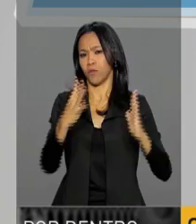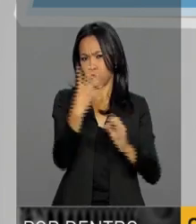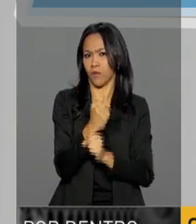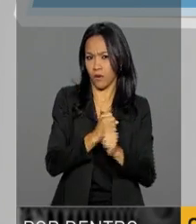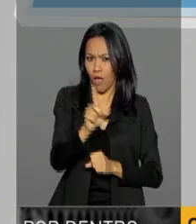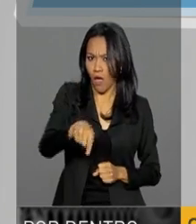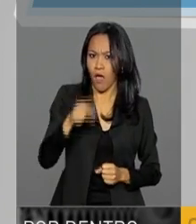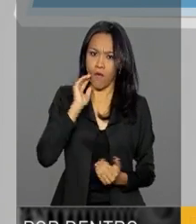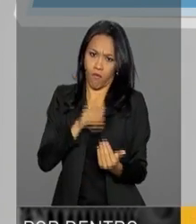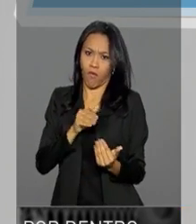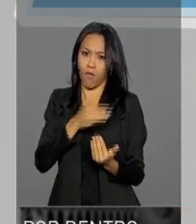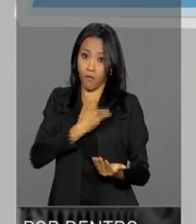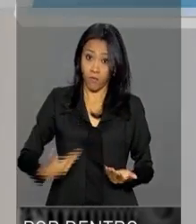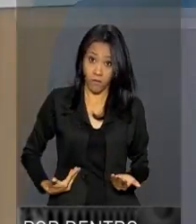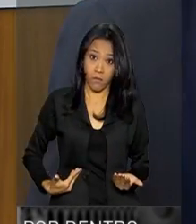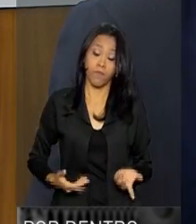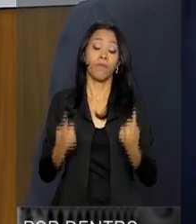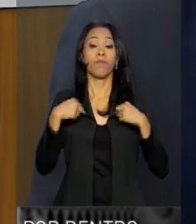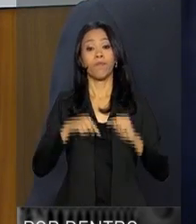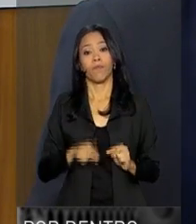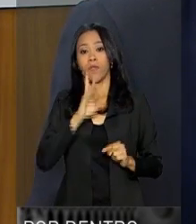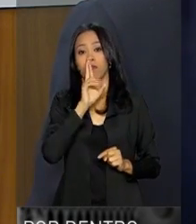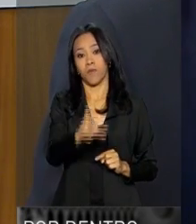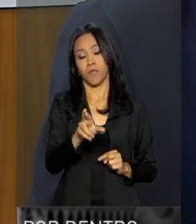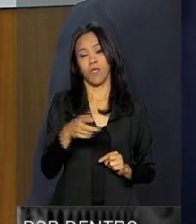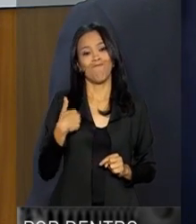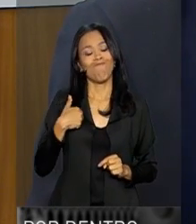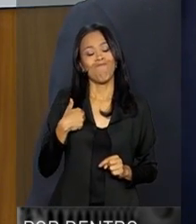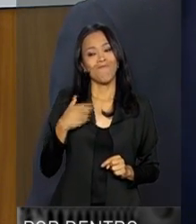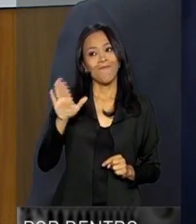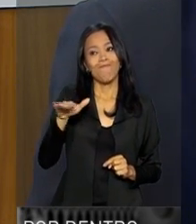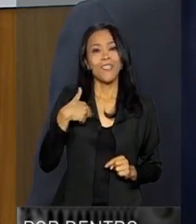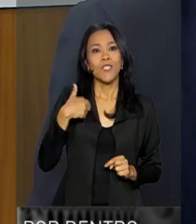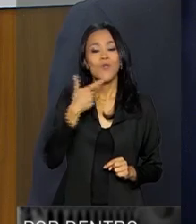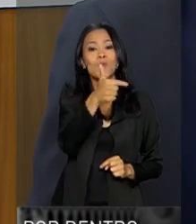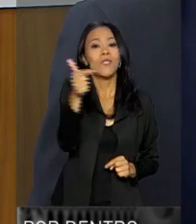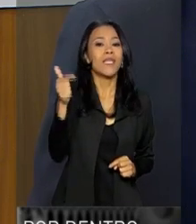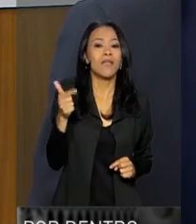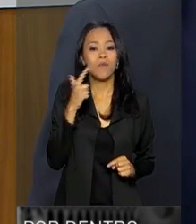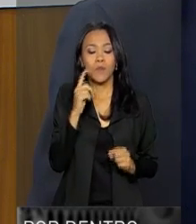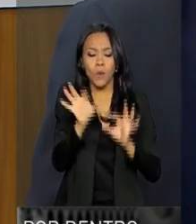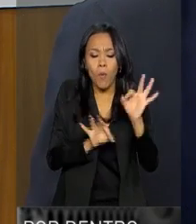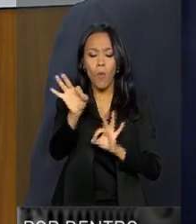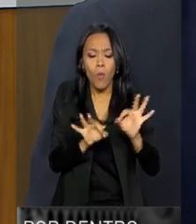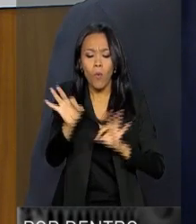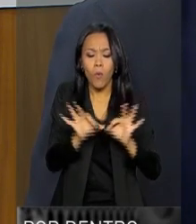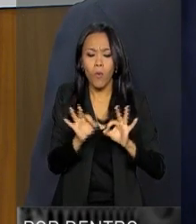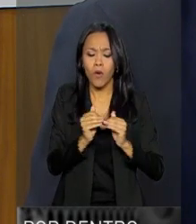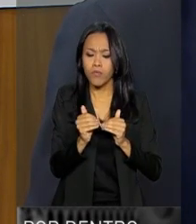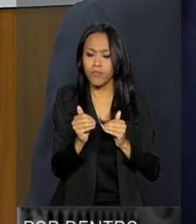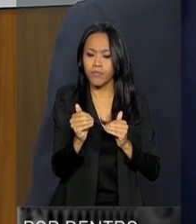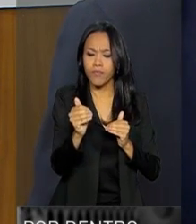governo gabriela não temos uma projeção sobre o grau de investimento o que eu posso te assegurar